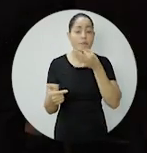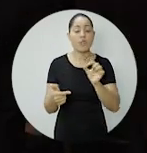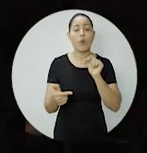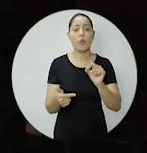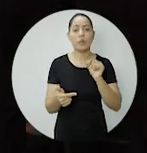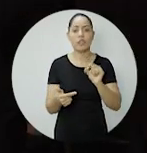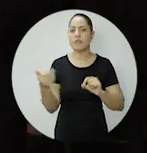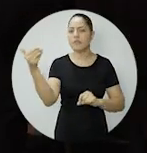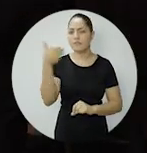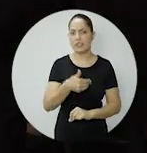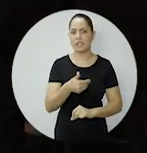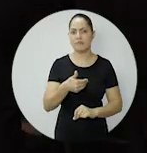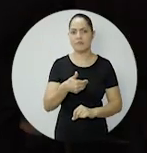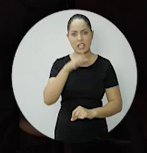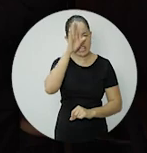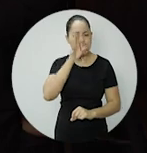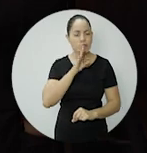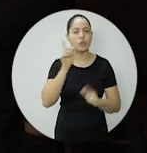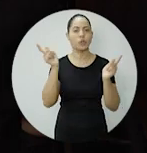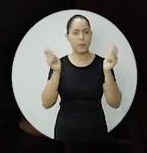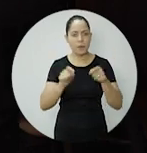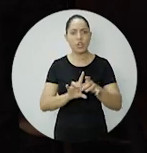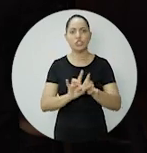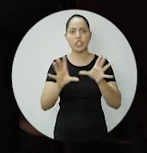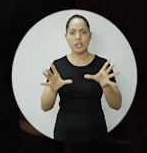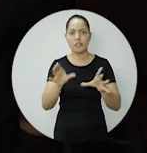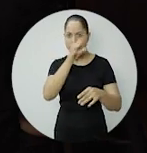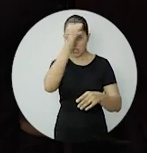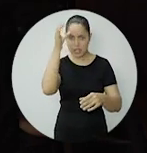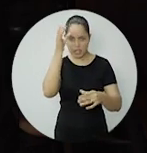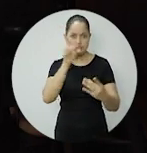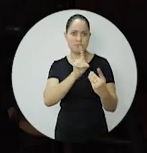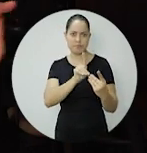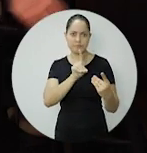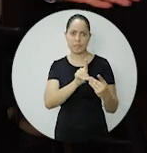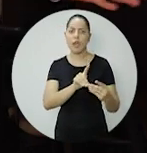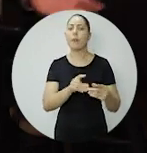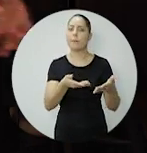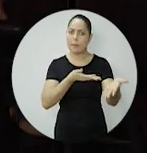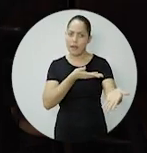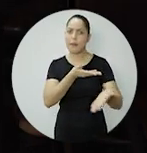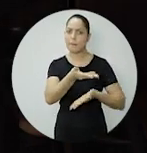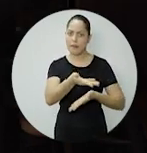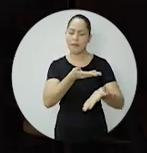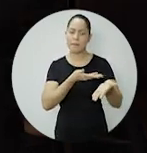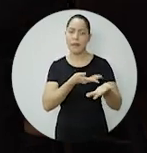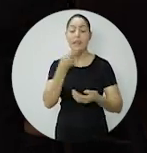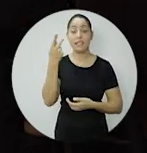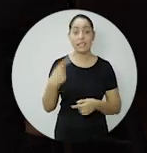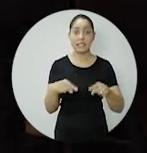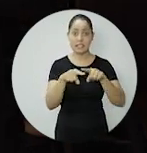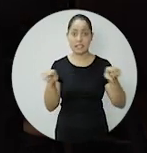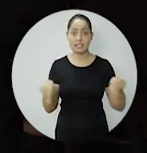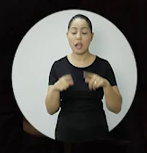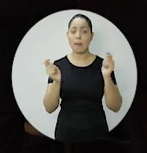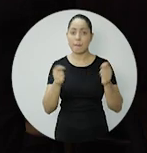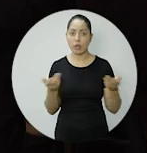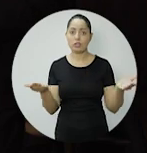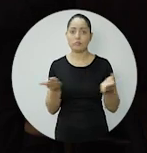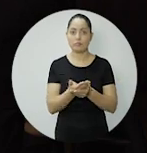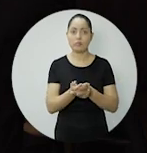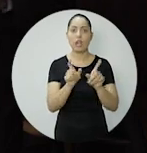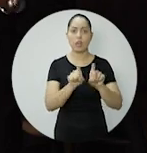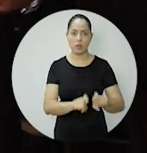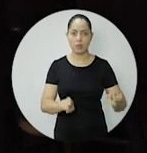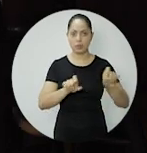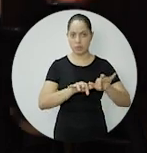uma opção, que é vir para cá sem custo algum para que ele possa atender o seu cliente. E nesse caso, nessa sala que nós estamos aqui, para ele poder